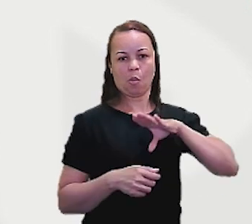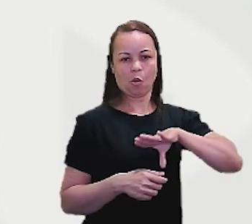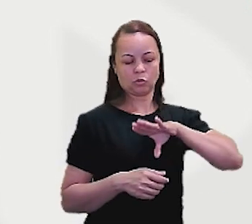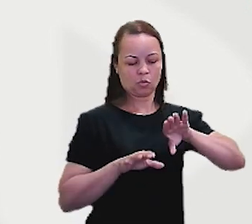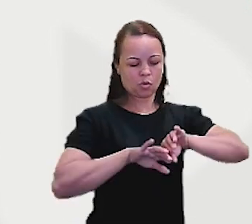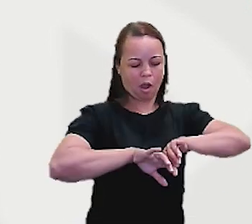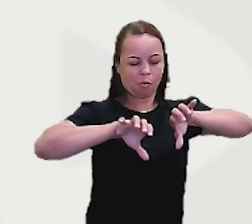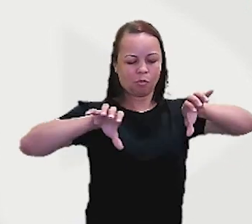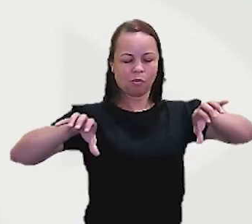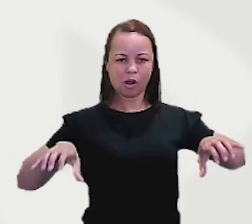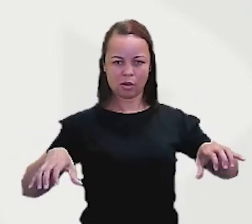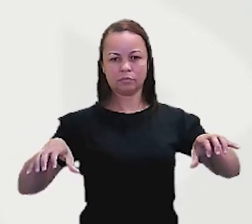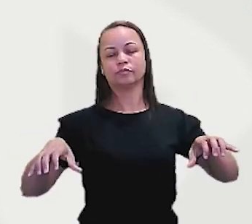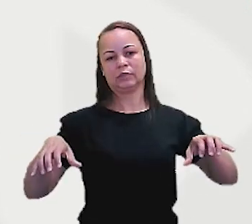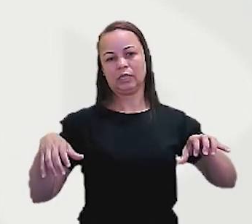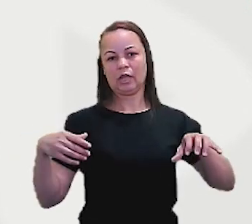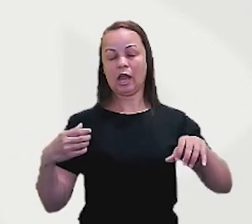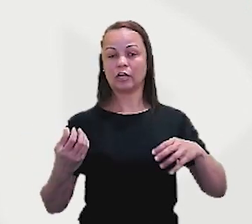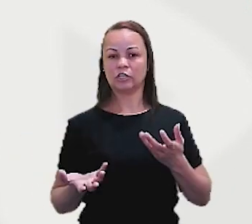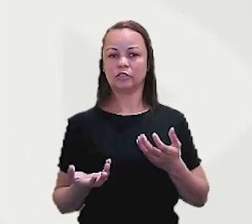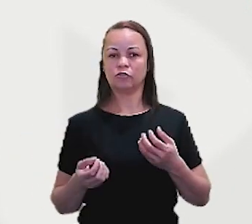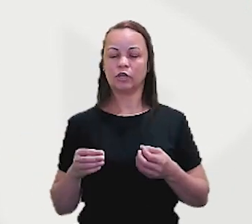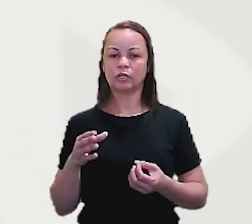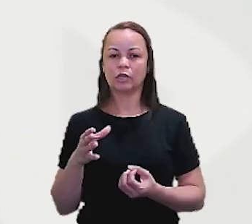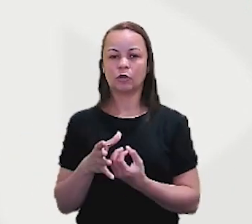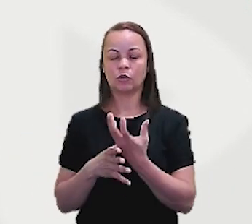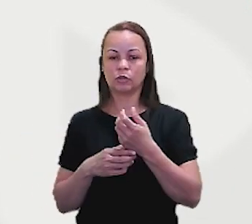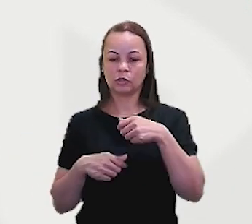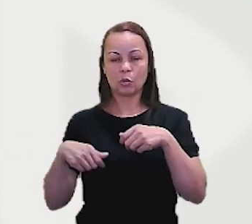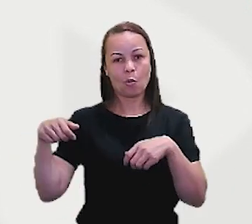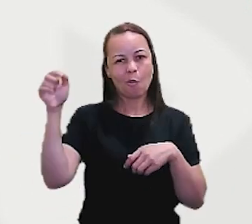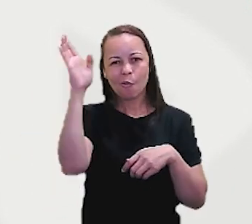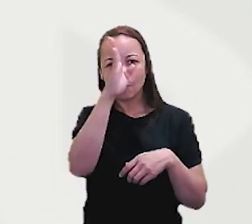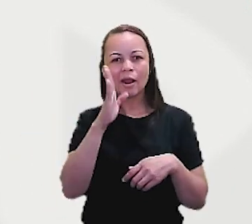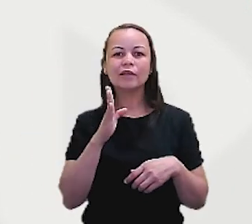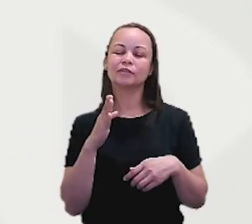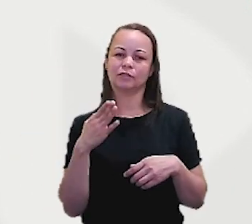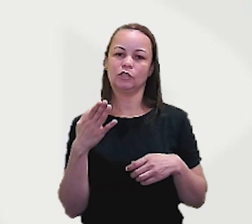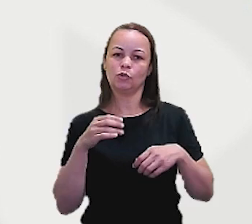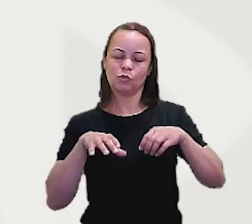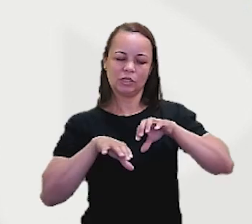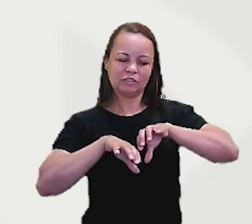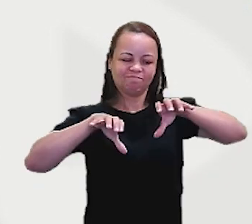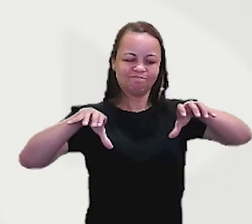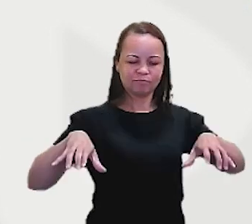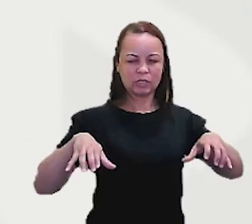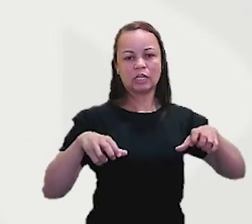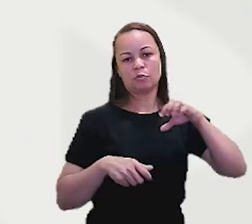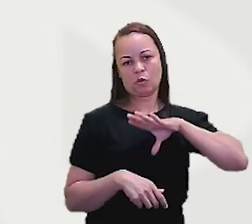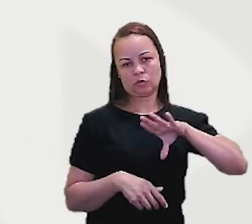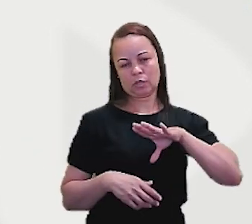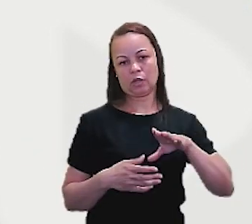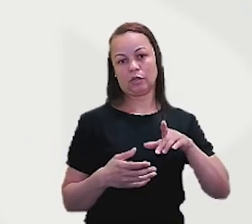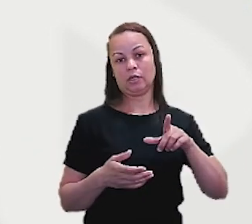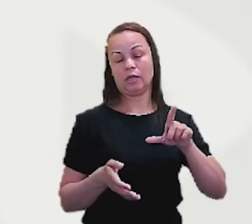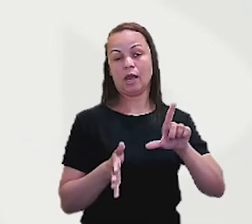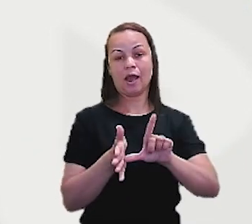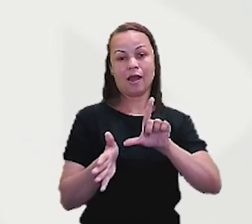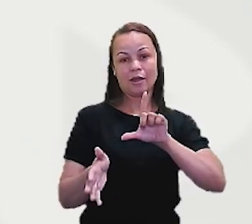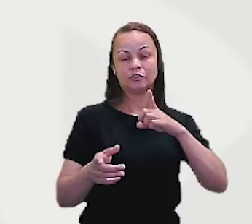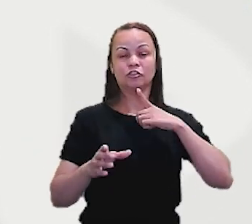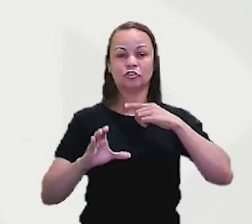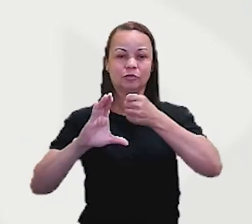virou reconhecimento, desculpe, a gente virou totalmente o Brasil, Brasil sem Portugal, que até então a gente tinha muitas